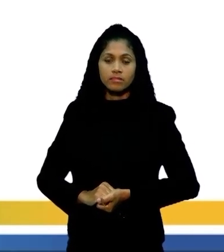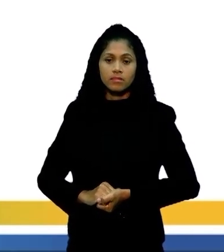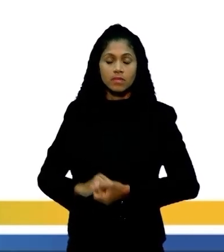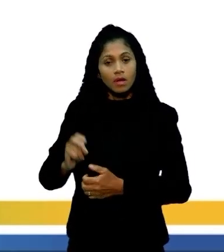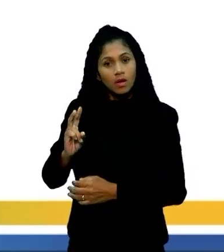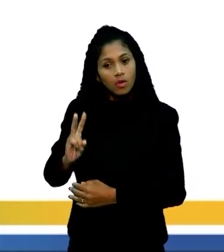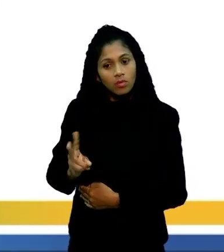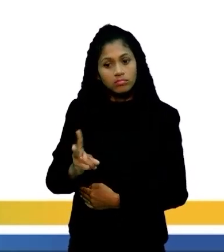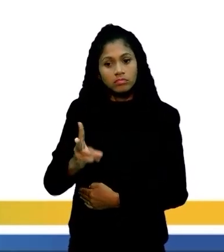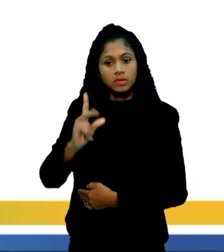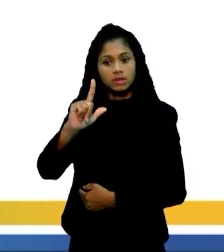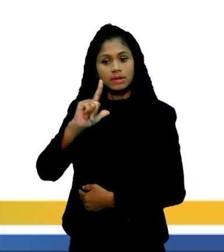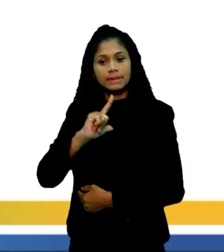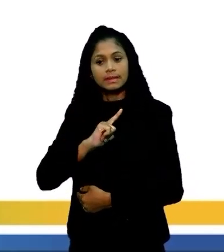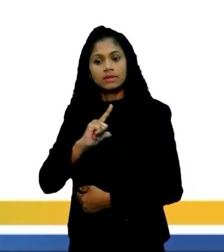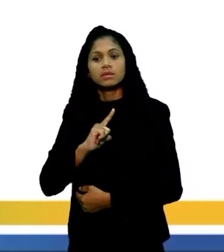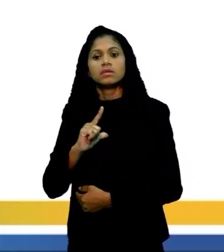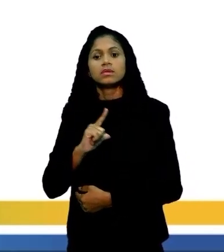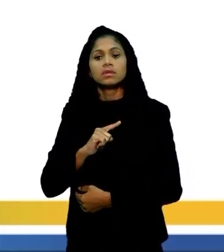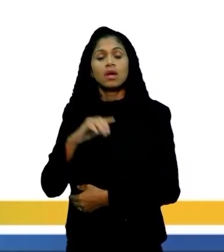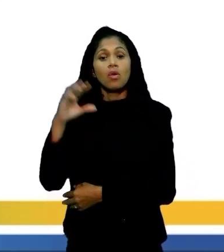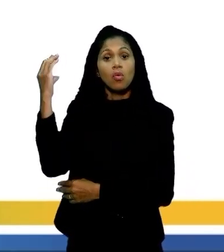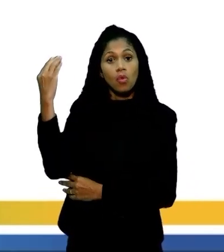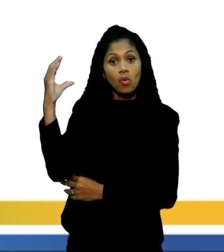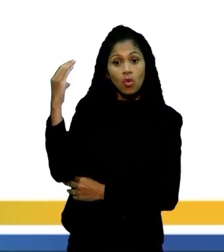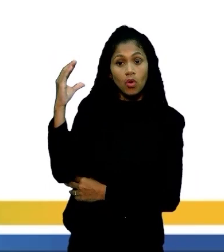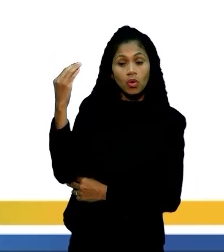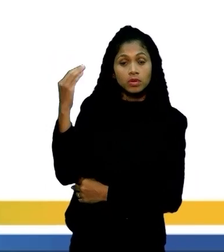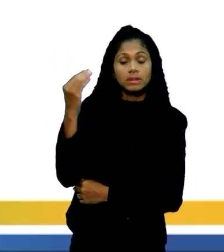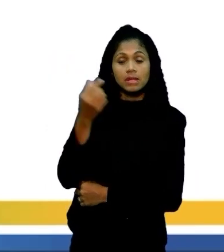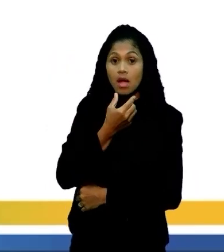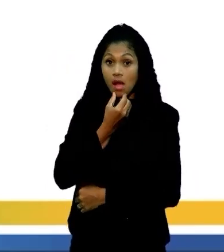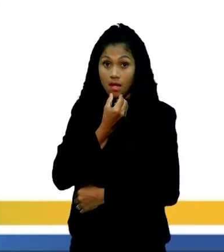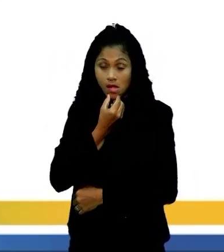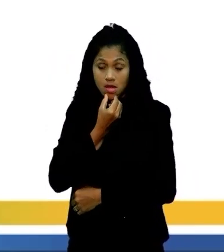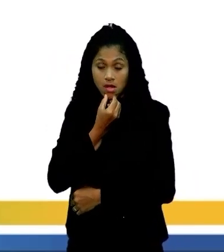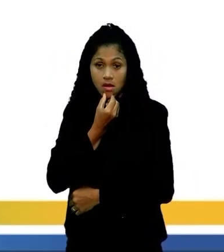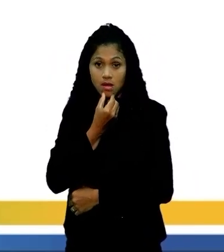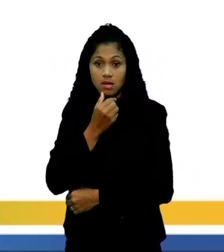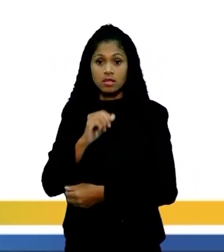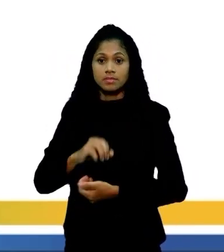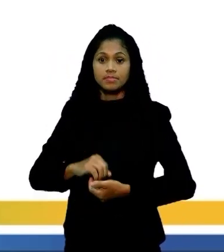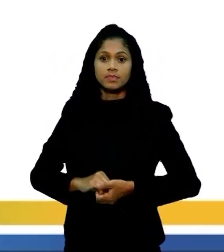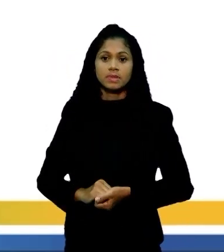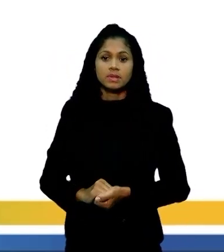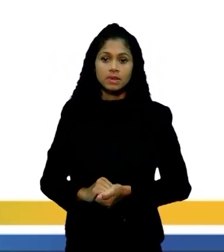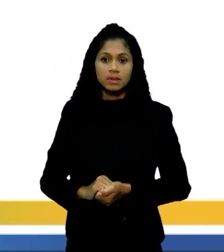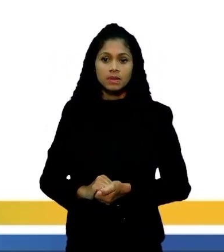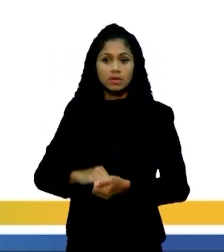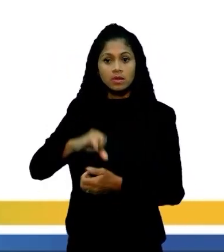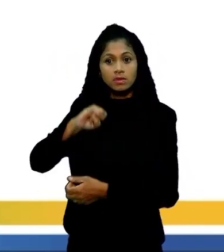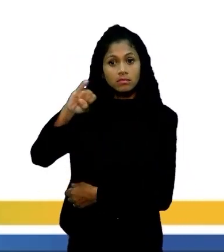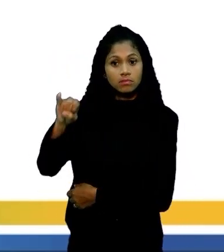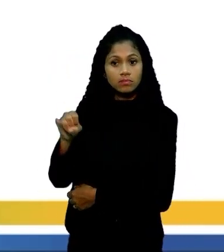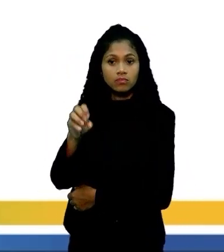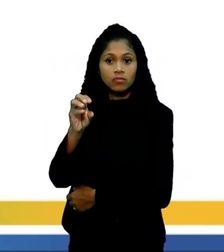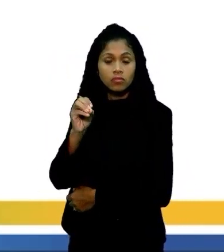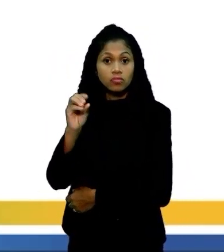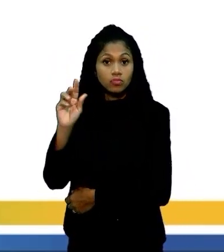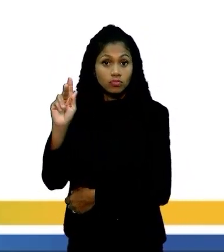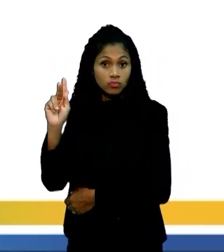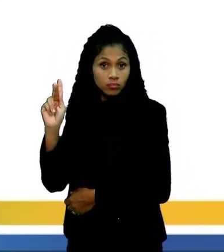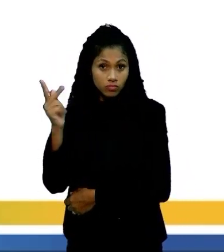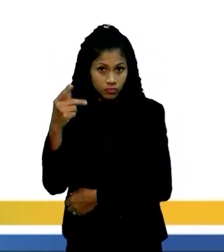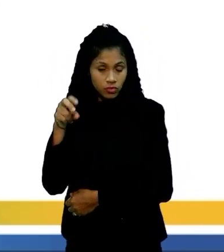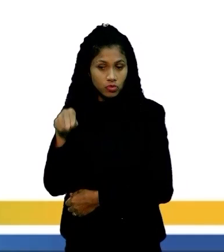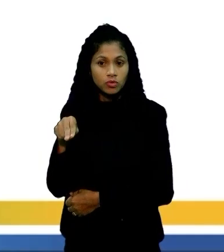Seguindo, nós temos o cientista inglês John Newlands. Então, o modelo dele ele ficou